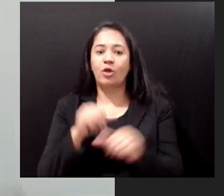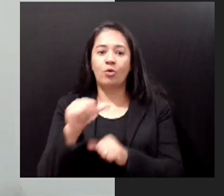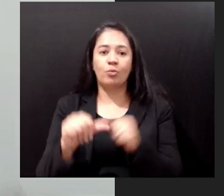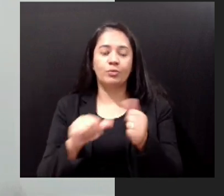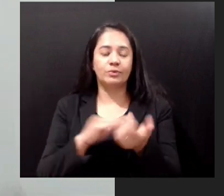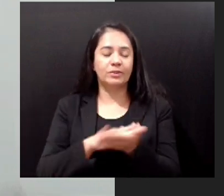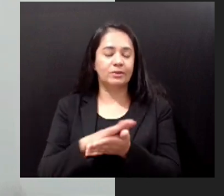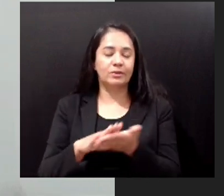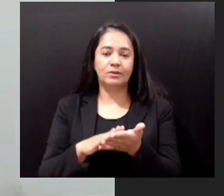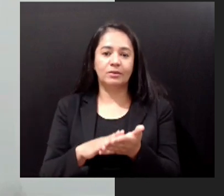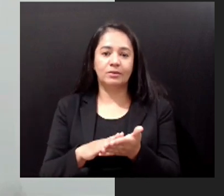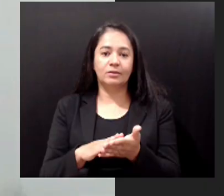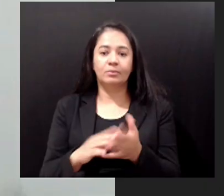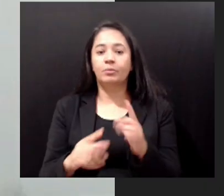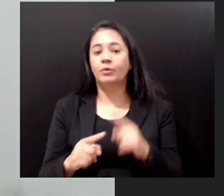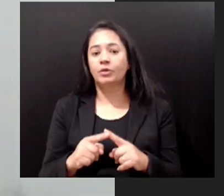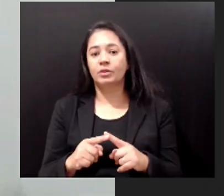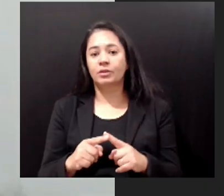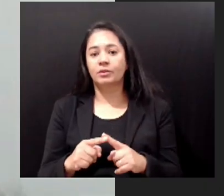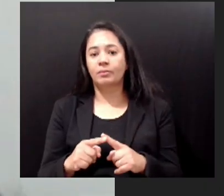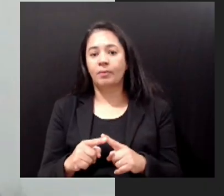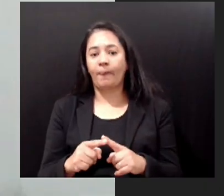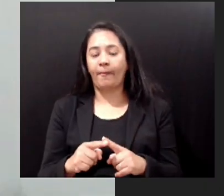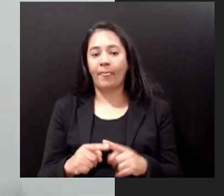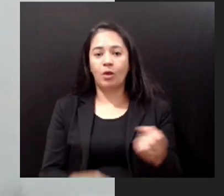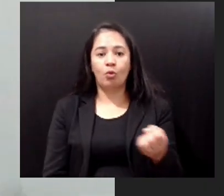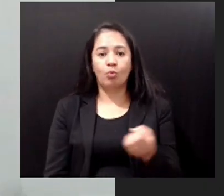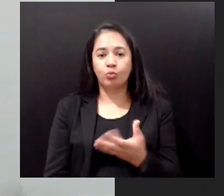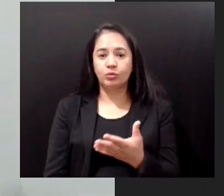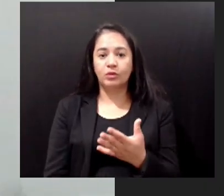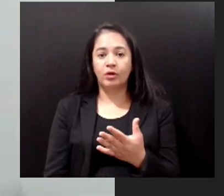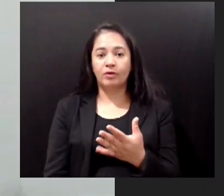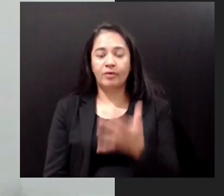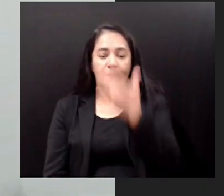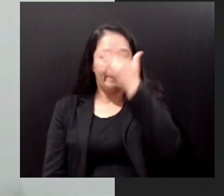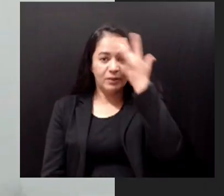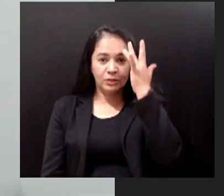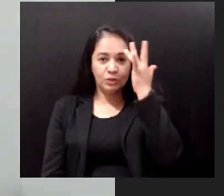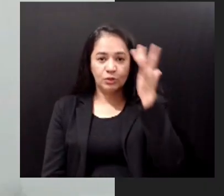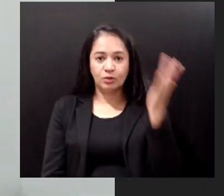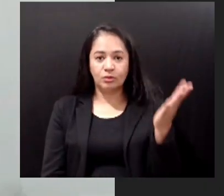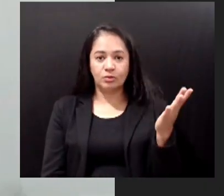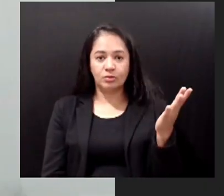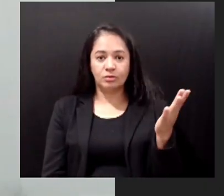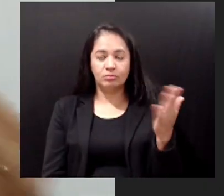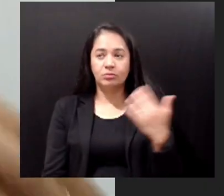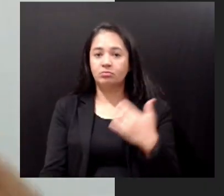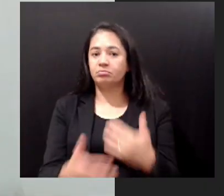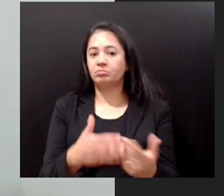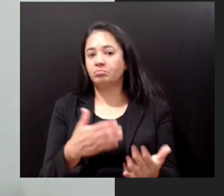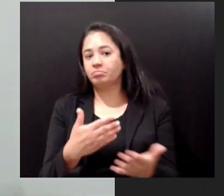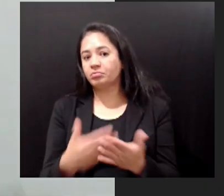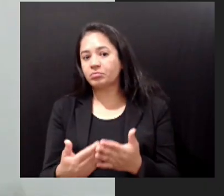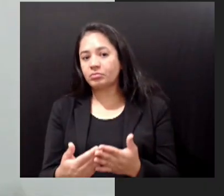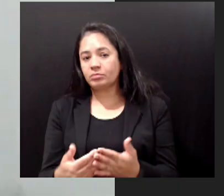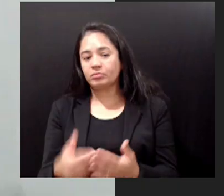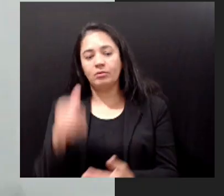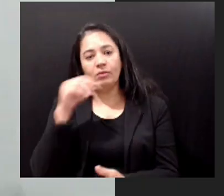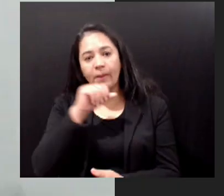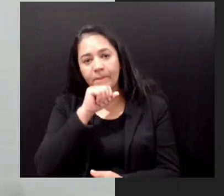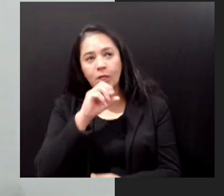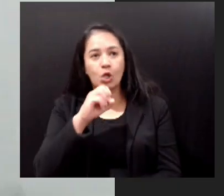até porque esse novo personagem que aparece, seja na figura da mãe ou do